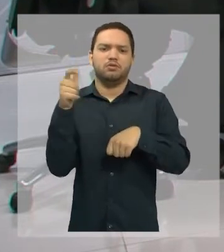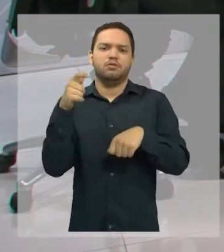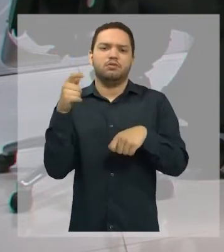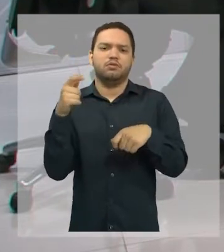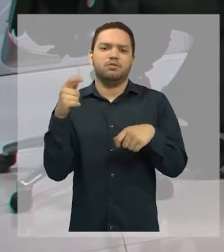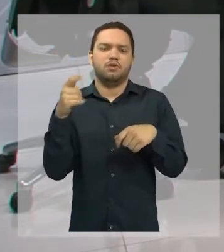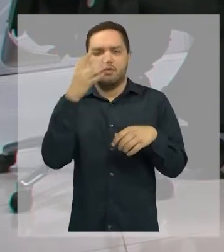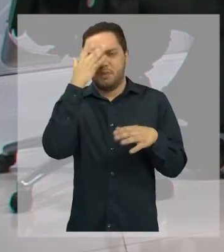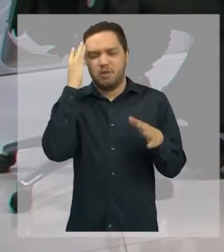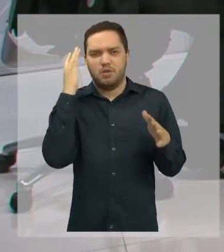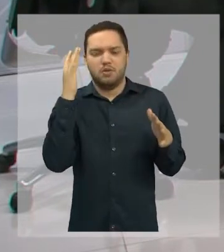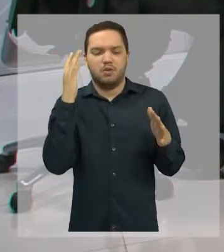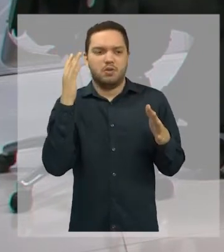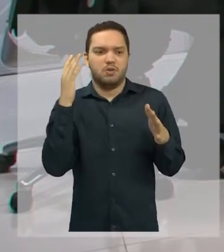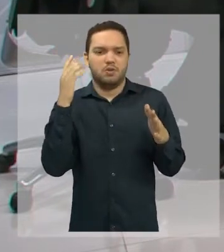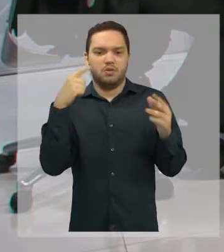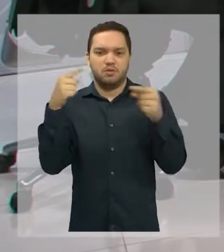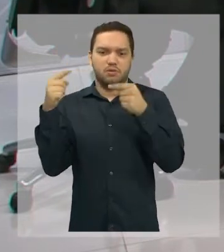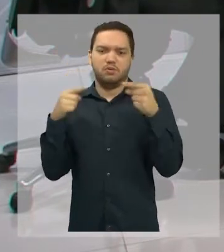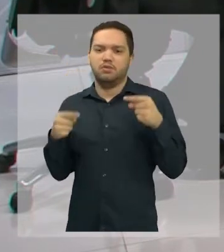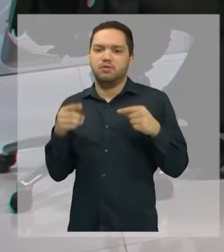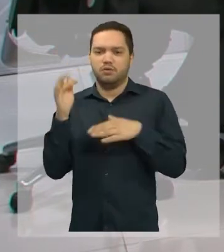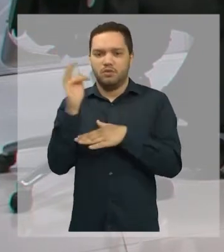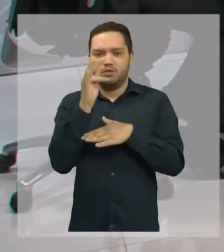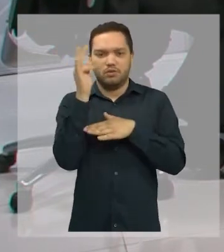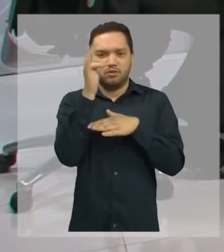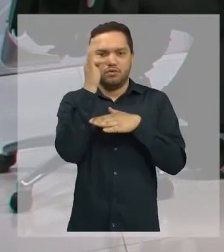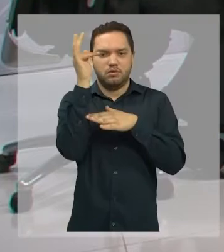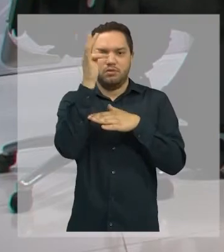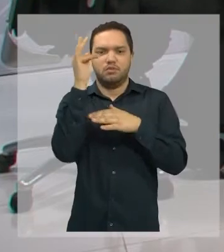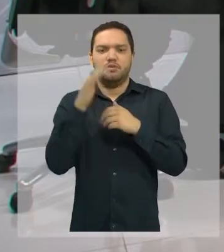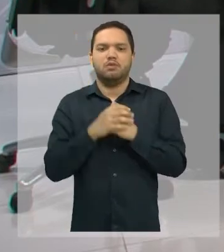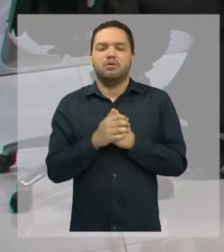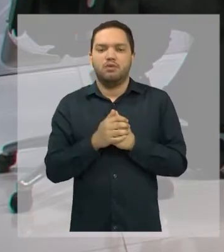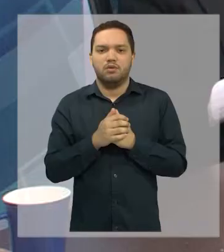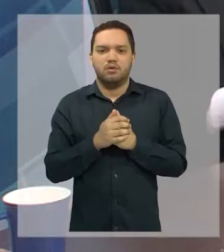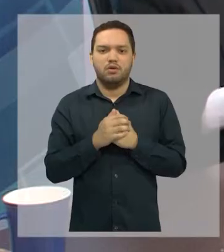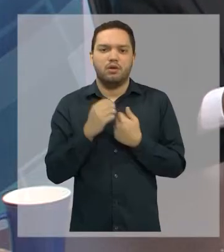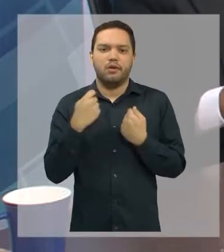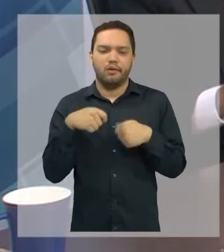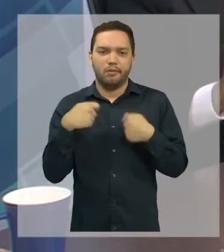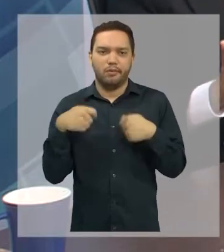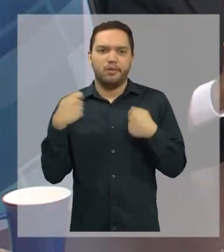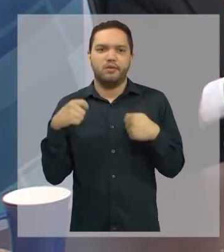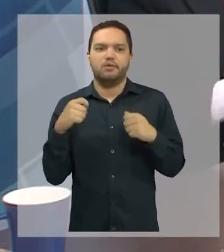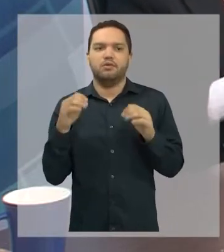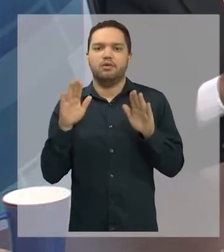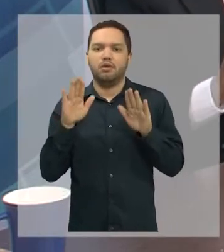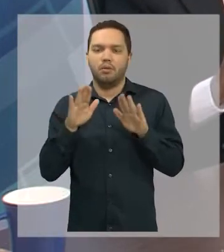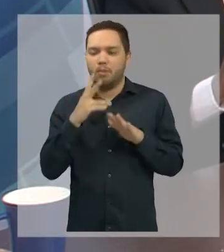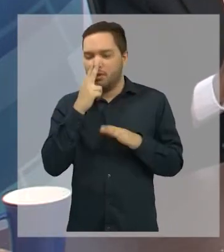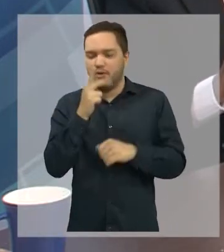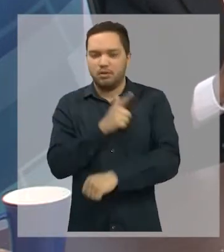de interesse. E as formalidades existem para funcionar como um amortecedor de choque entre os interesses. Eu